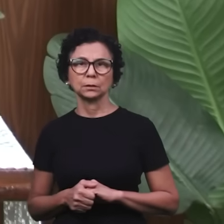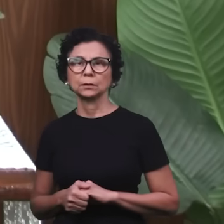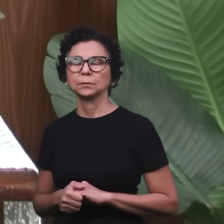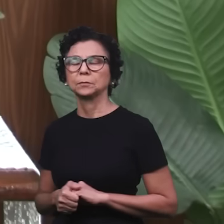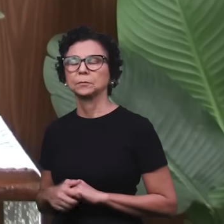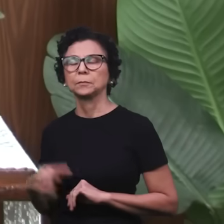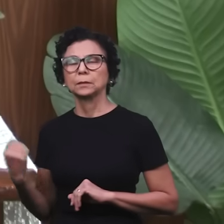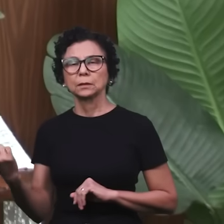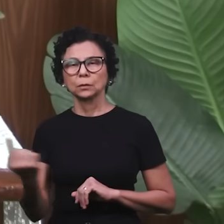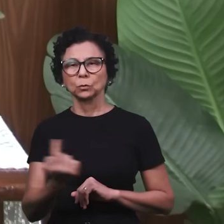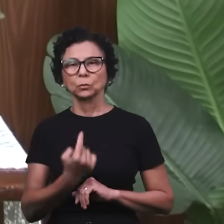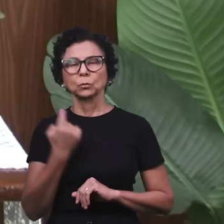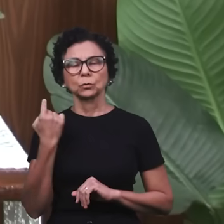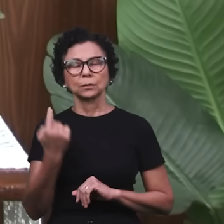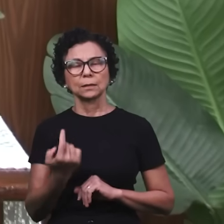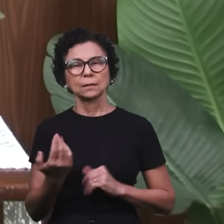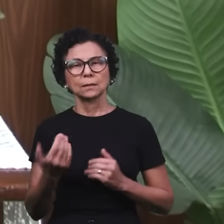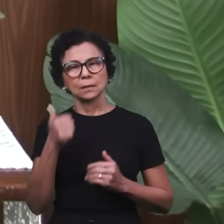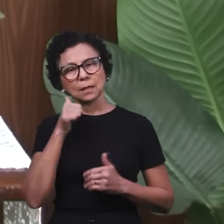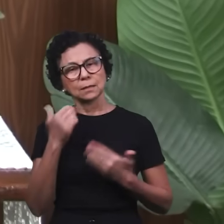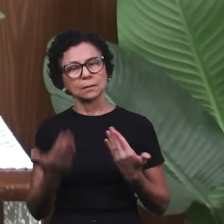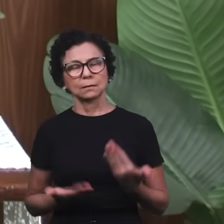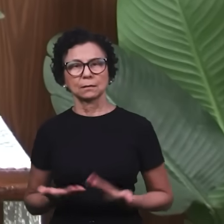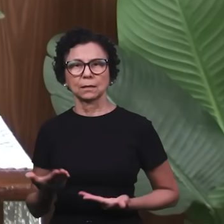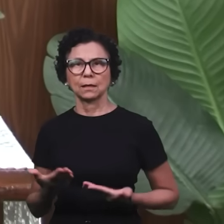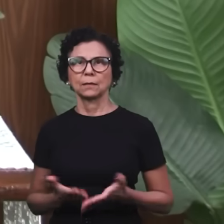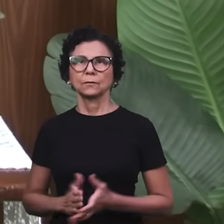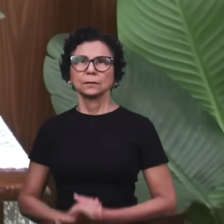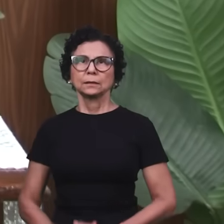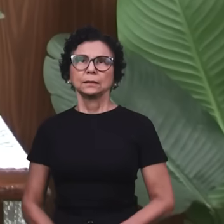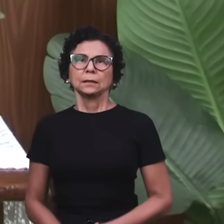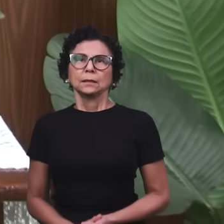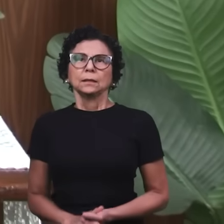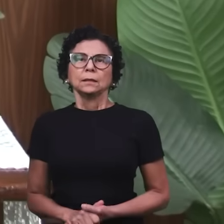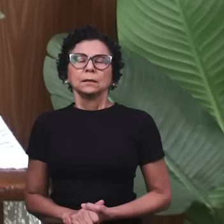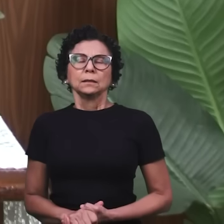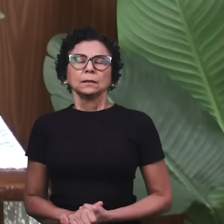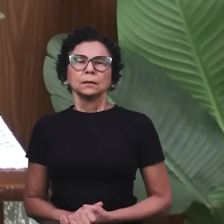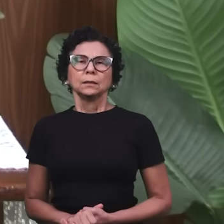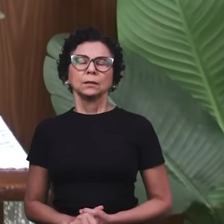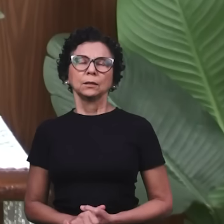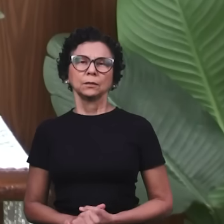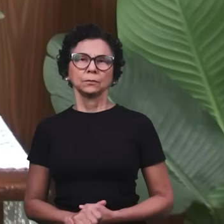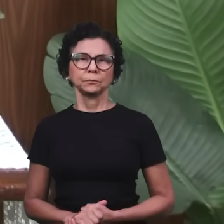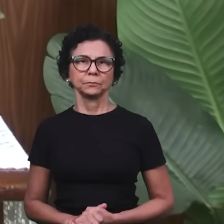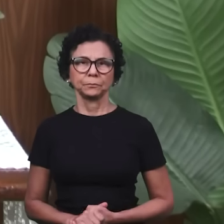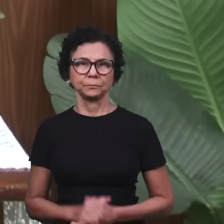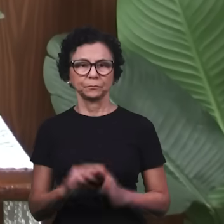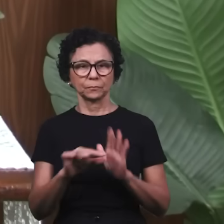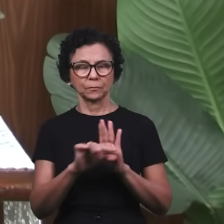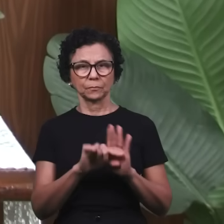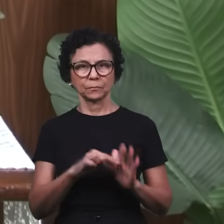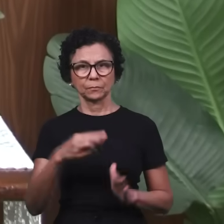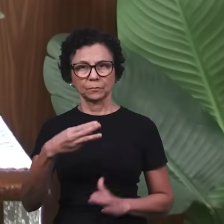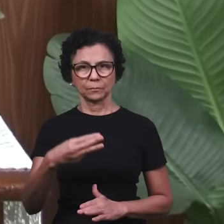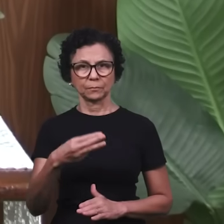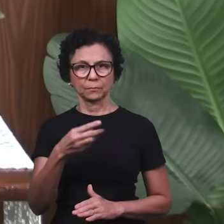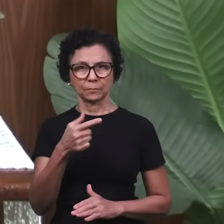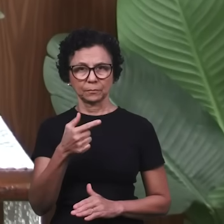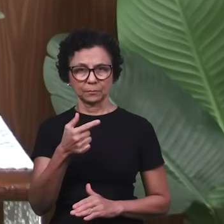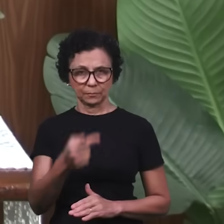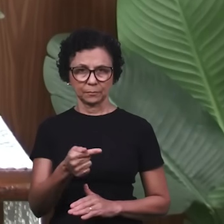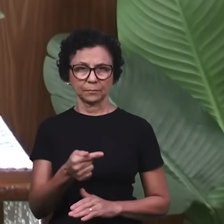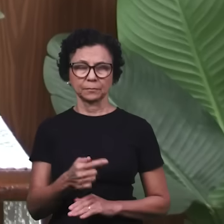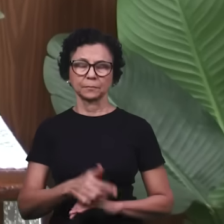pessoal. Então ela estava cheia de boas obras. E no verso 37, se você puder